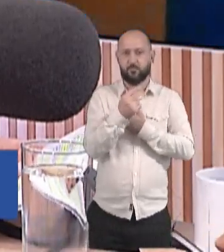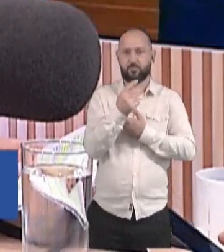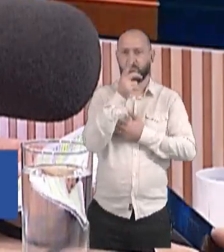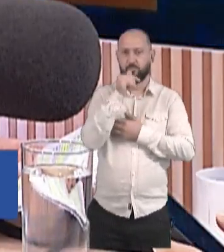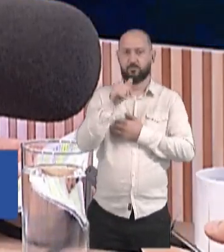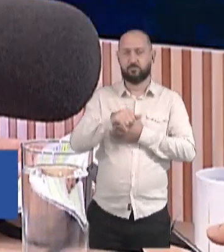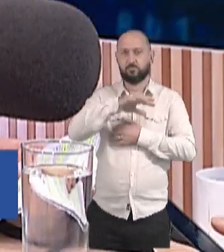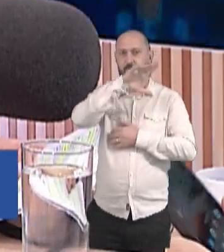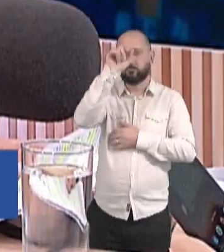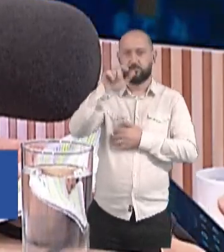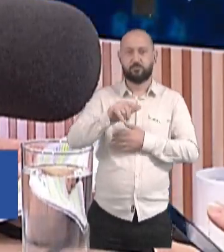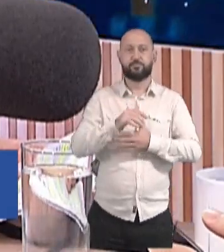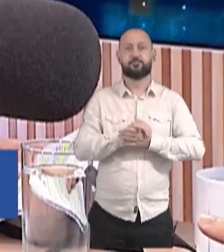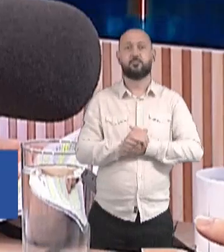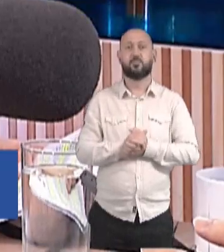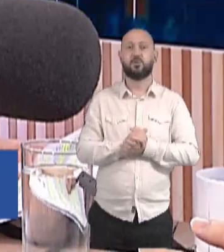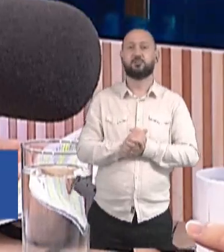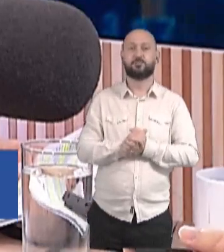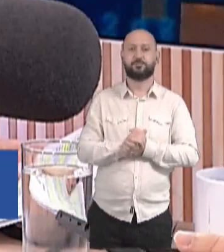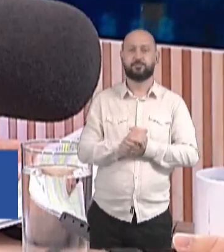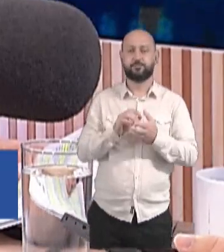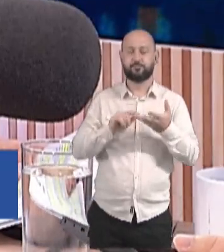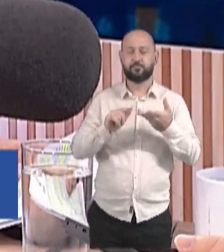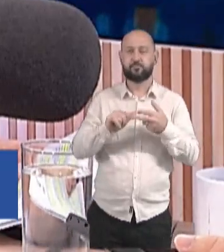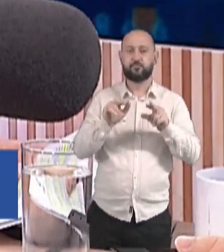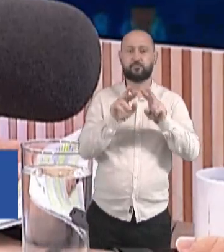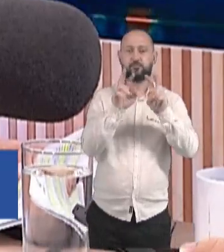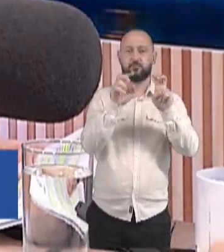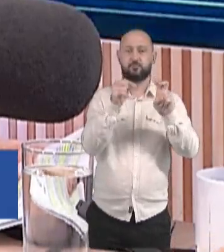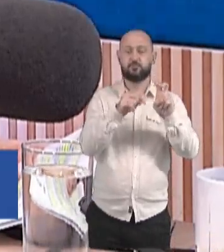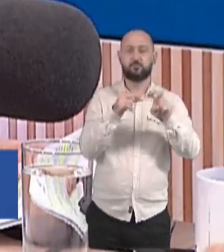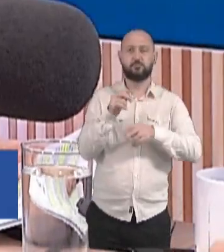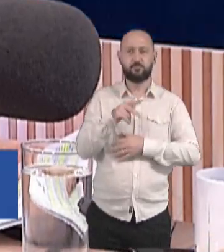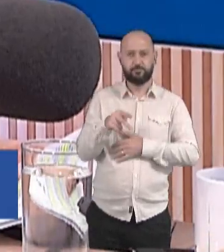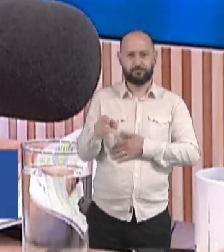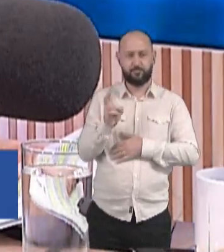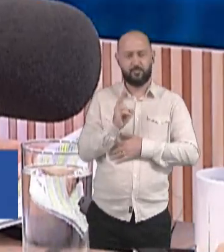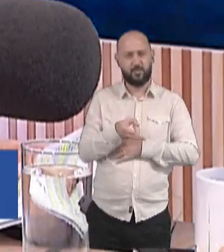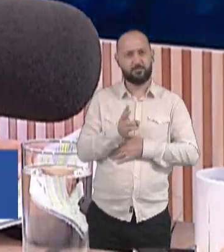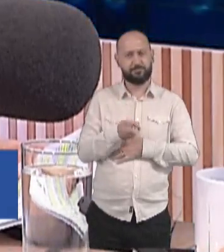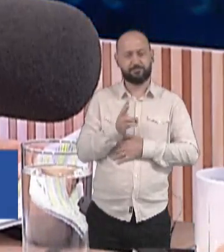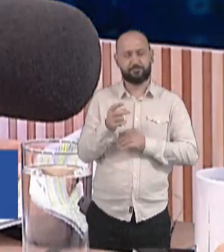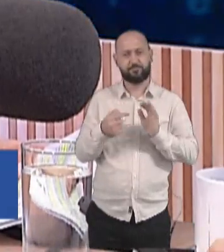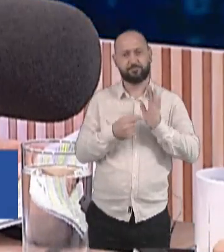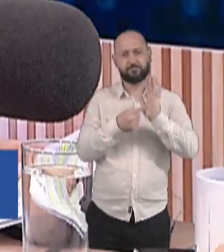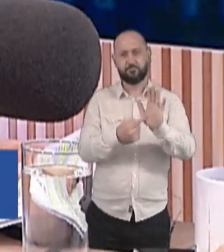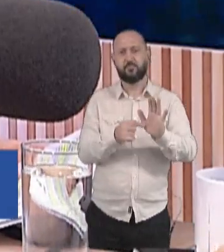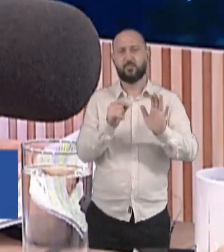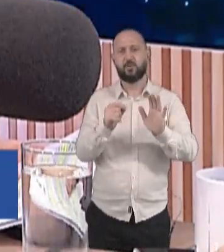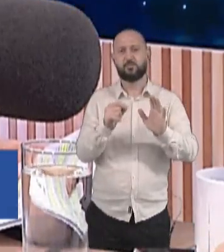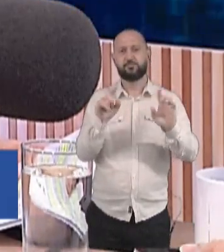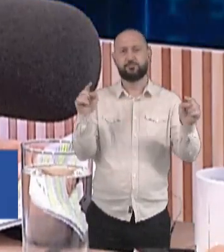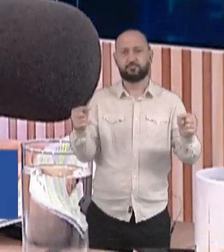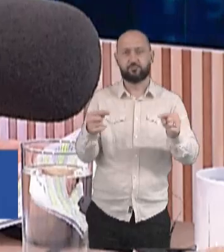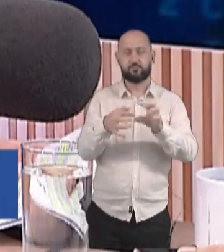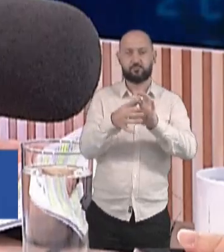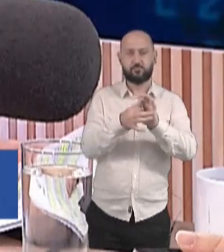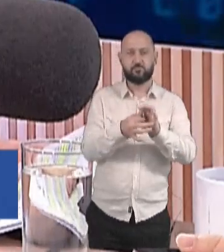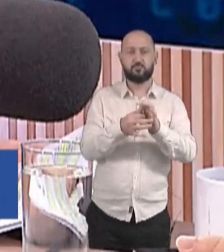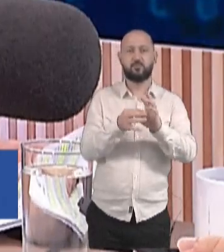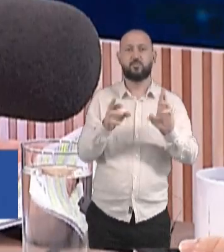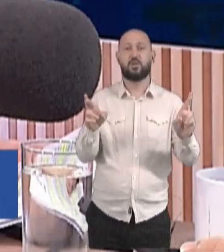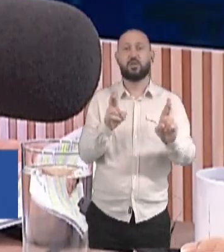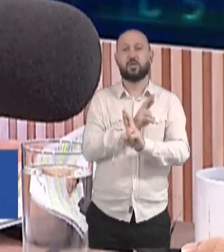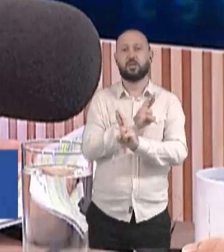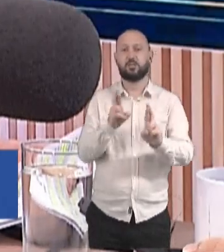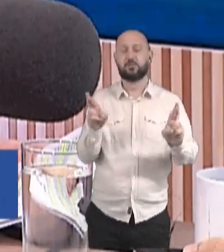hídrica em Mato Grosso do Sul. Então, todos os temas, como a professora sempre destaca aqui, essa relação